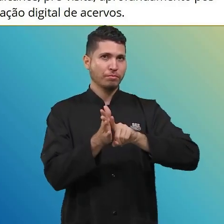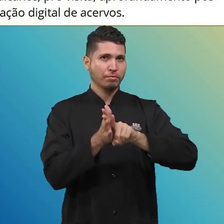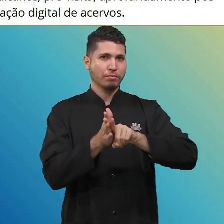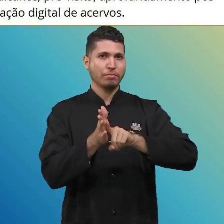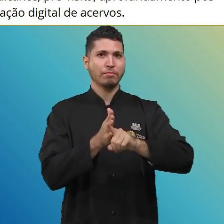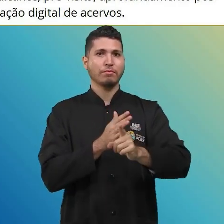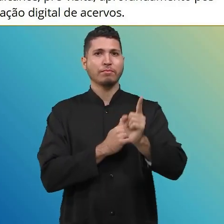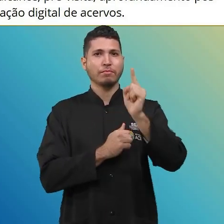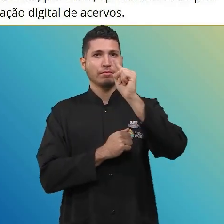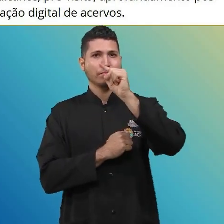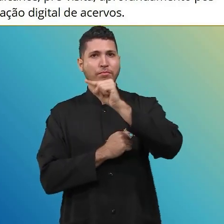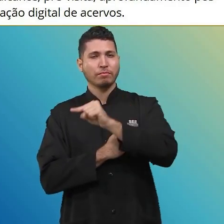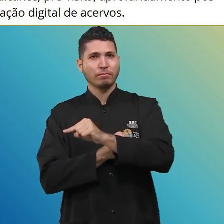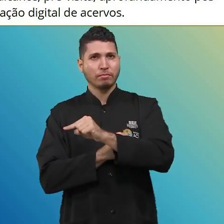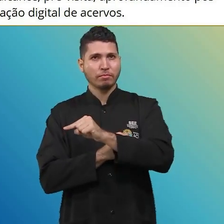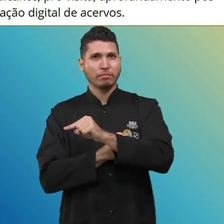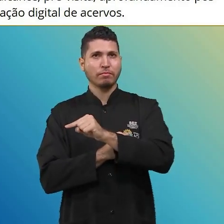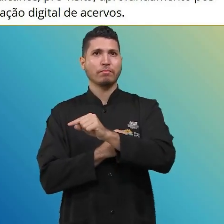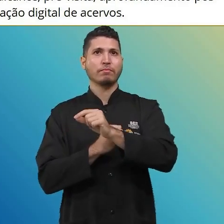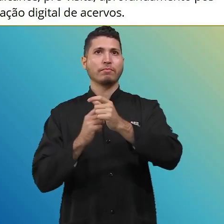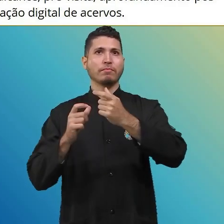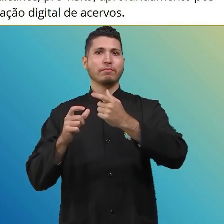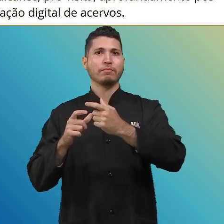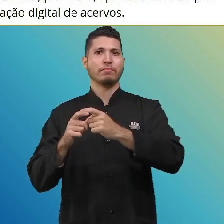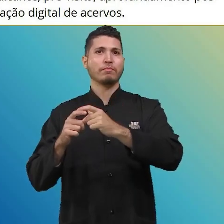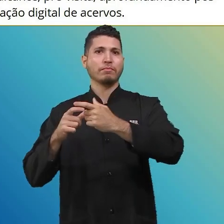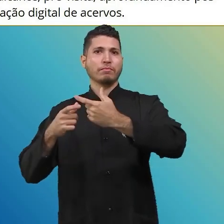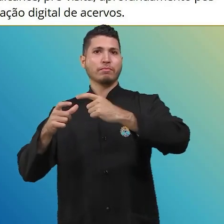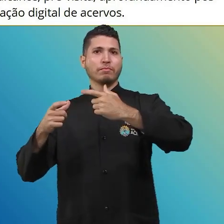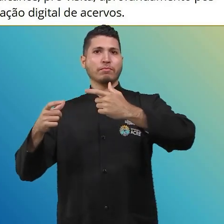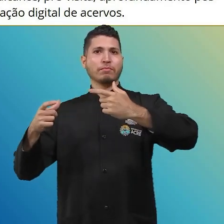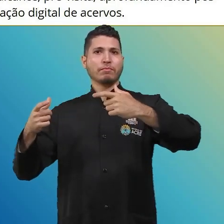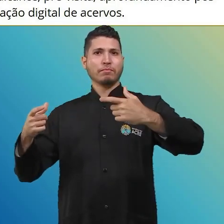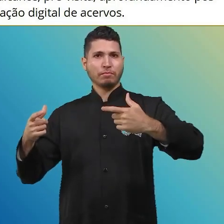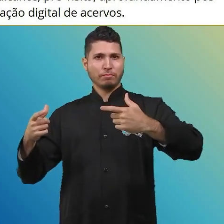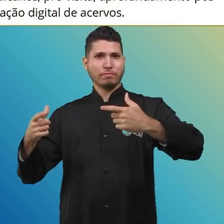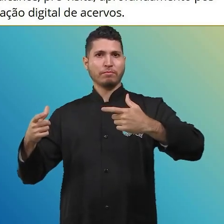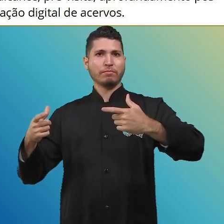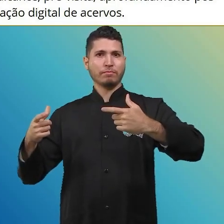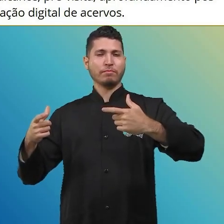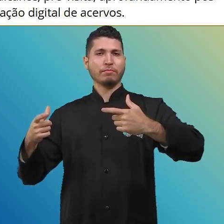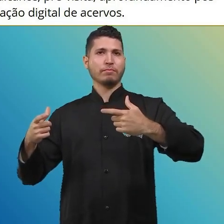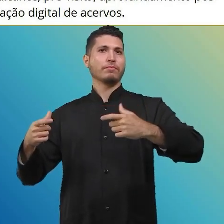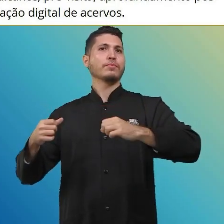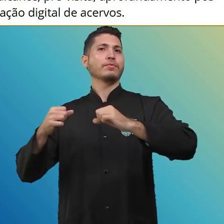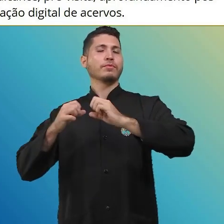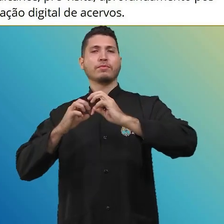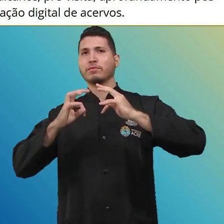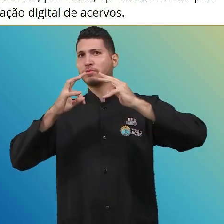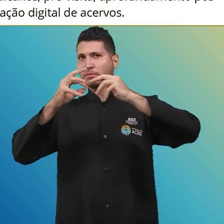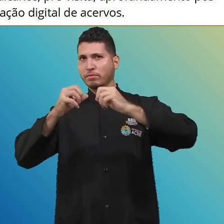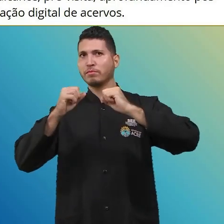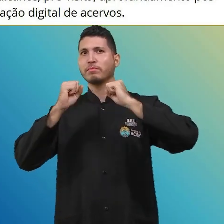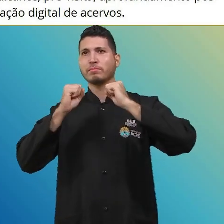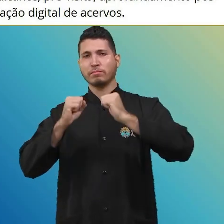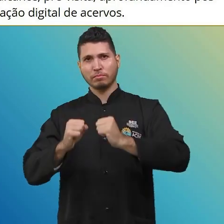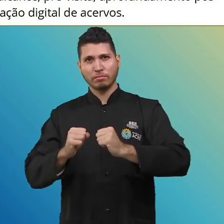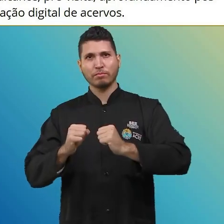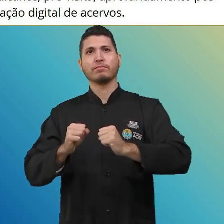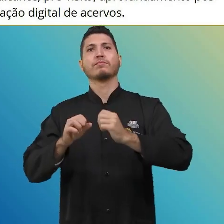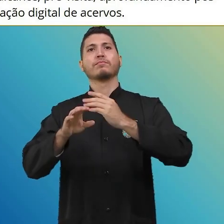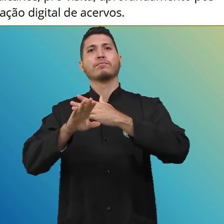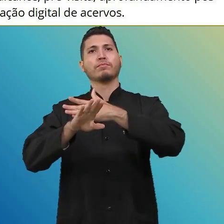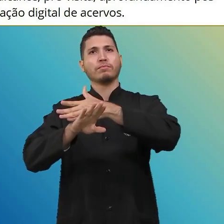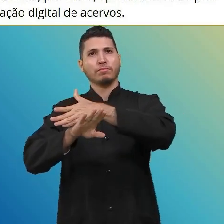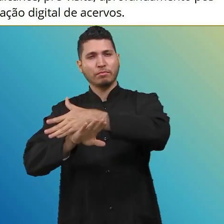museu virtual, a expansão do alcance, né? Existe essa expansão, porque todo mundo pode acessar, quem tem acesso à